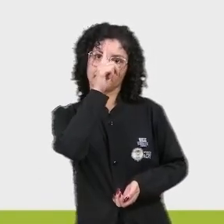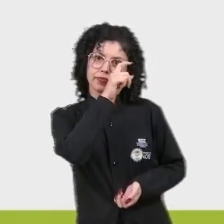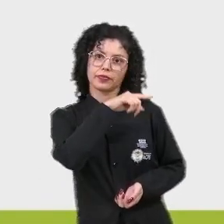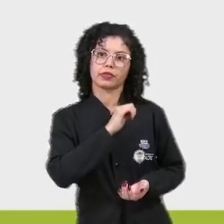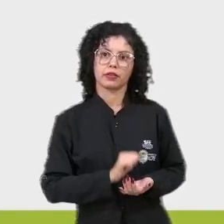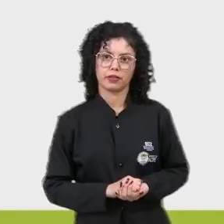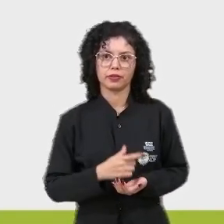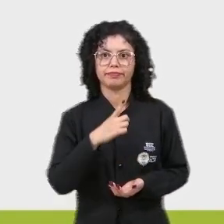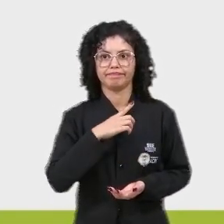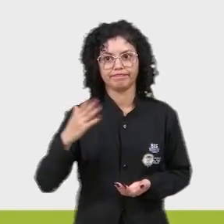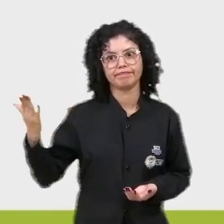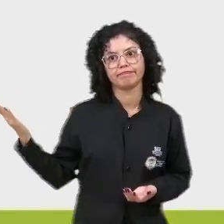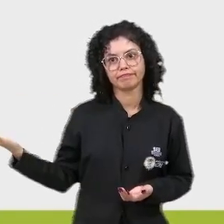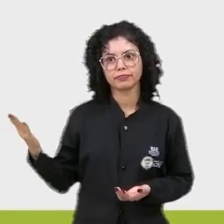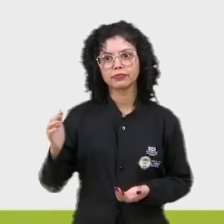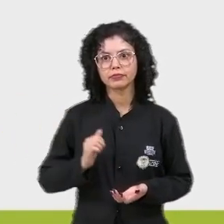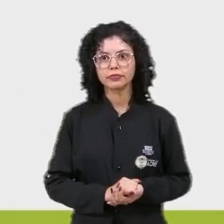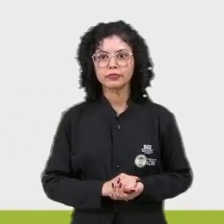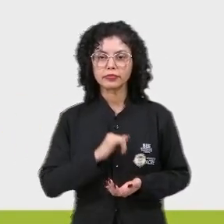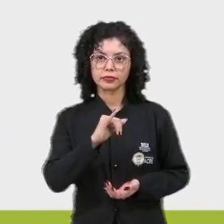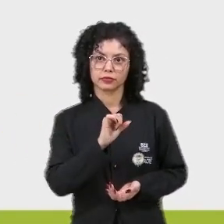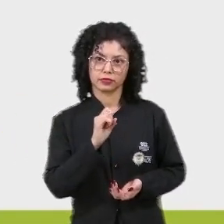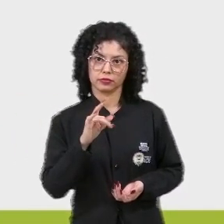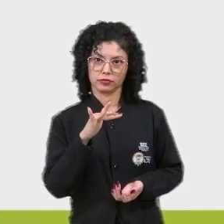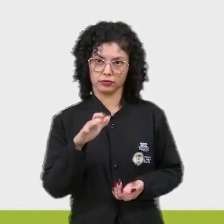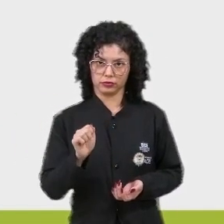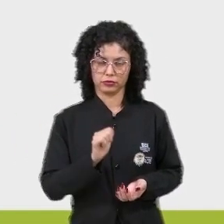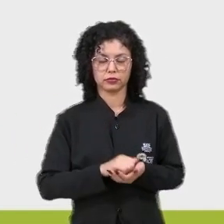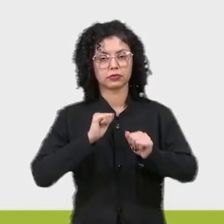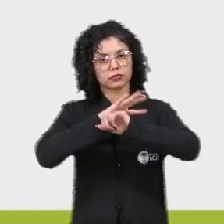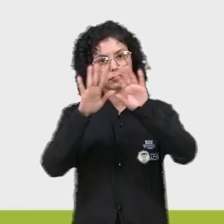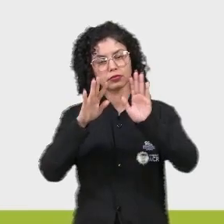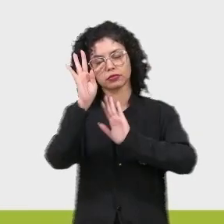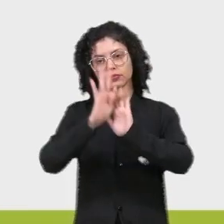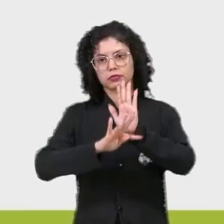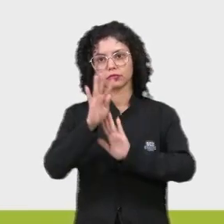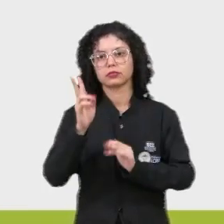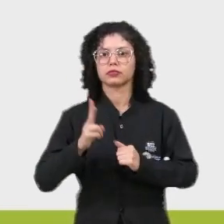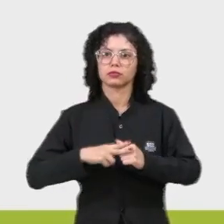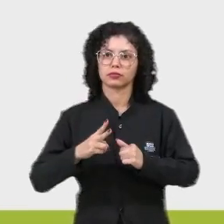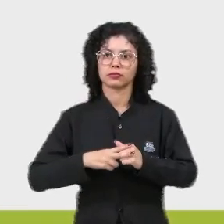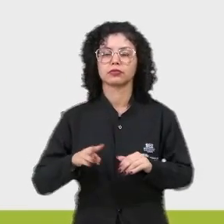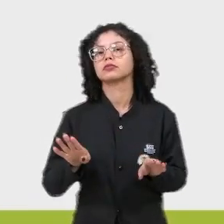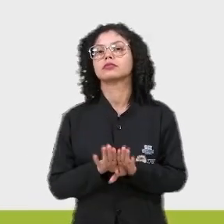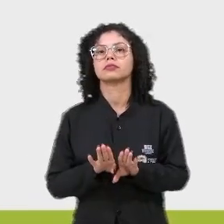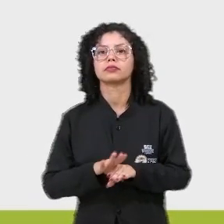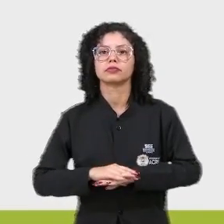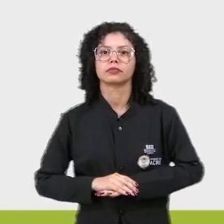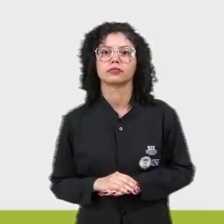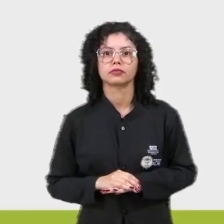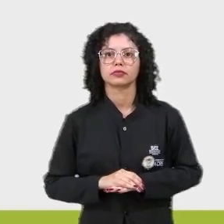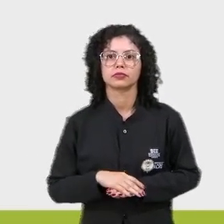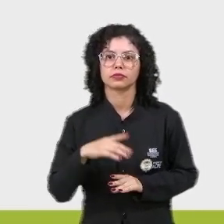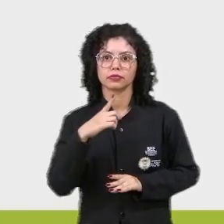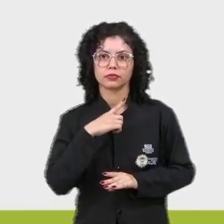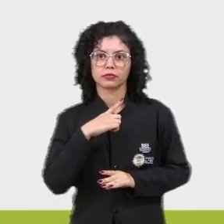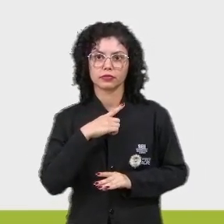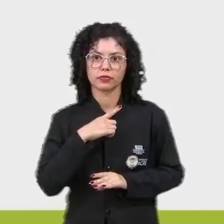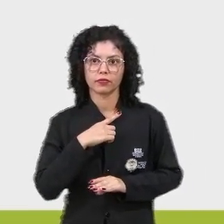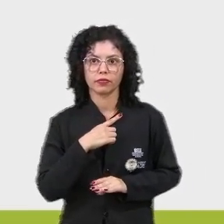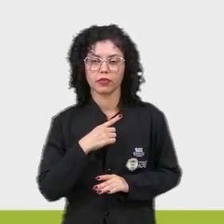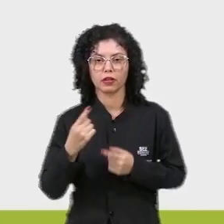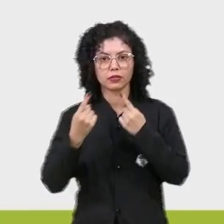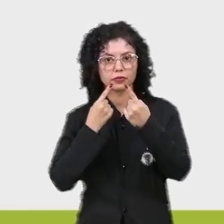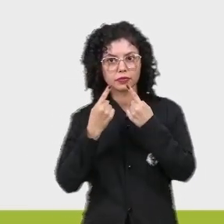Eu tenho aí a inserção do carro e, claro, do texto verbal. Então, o texto verbal, ele contribui para estabelecer